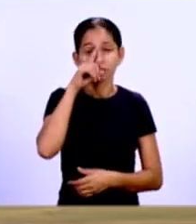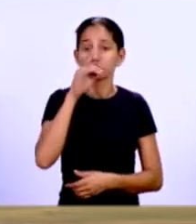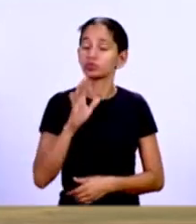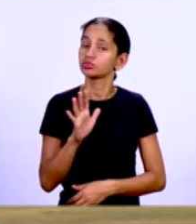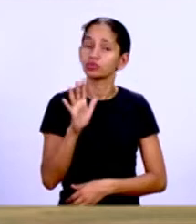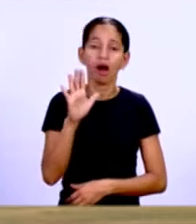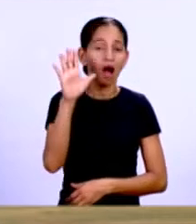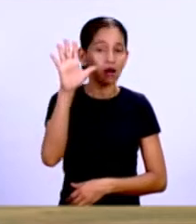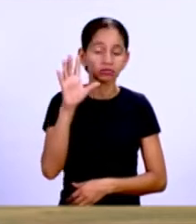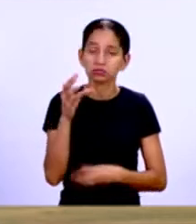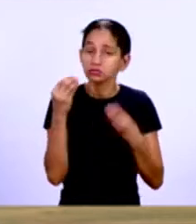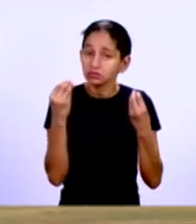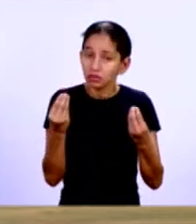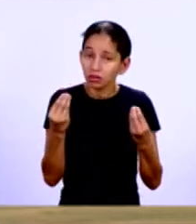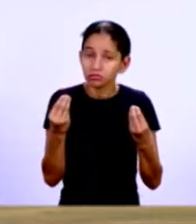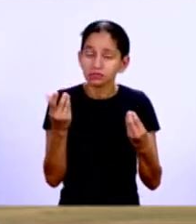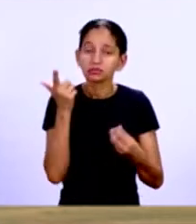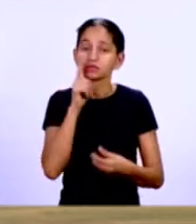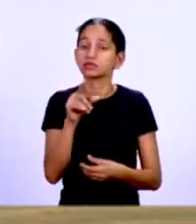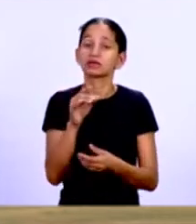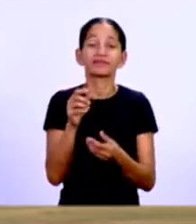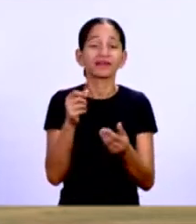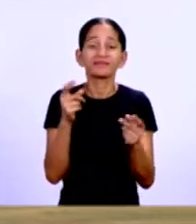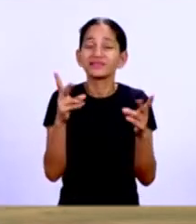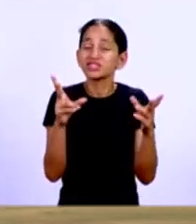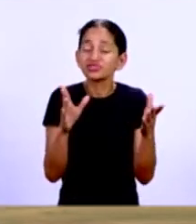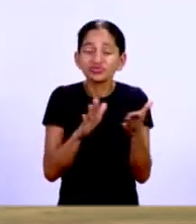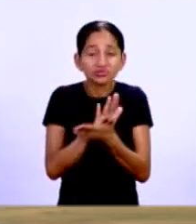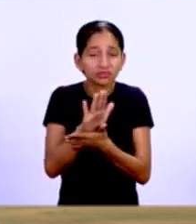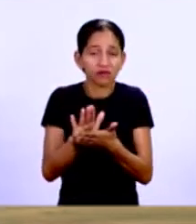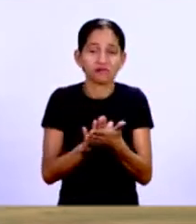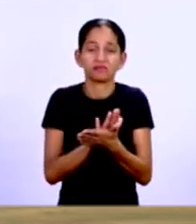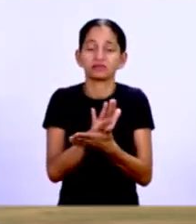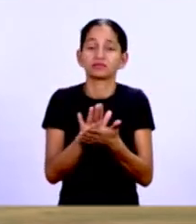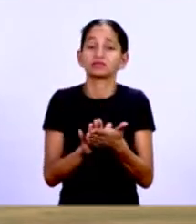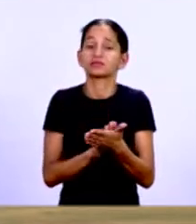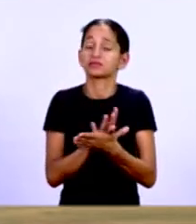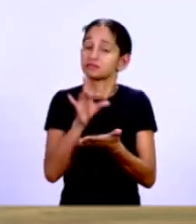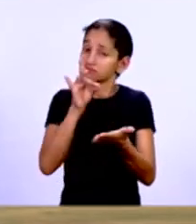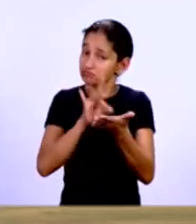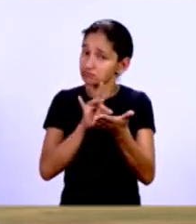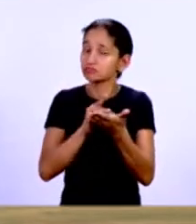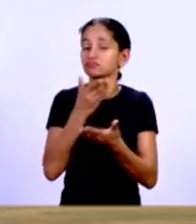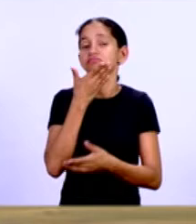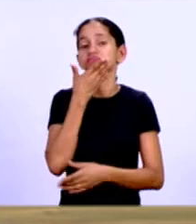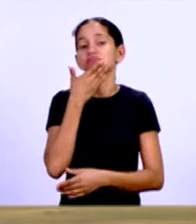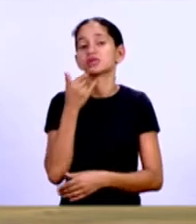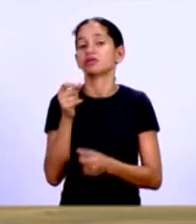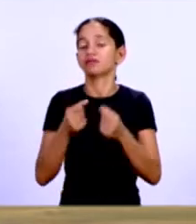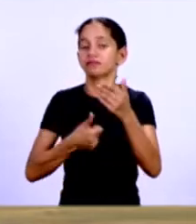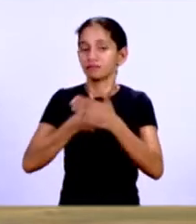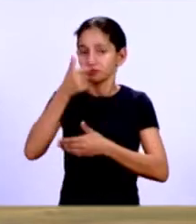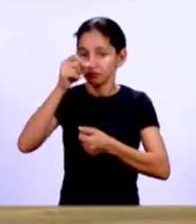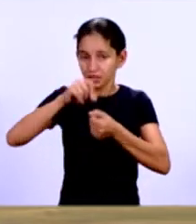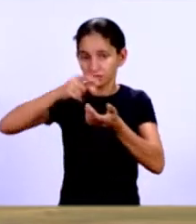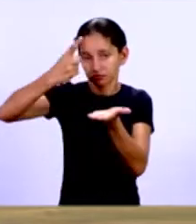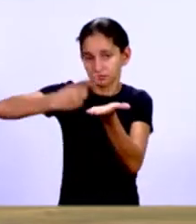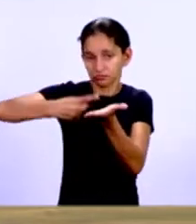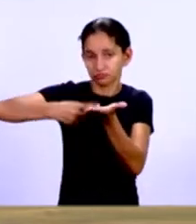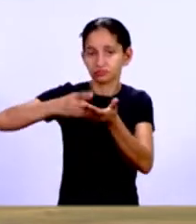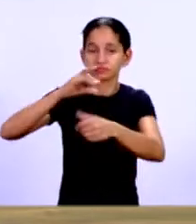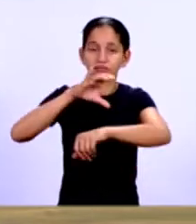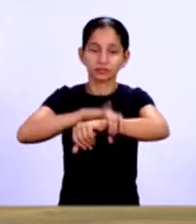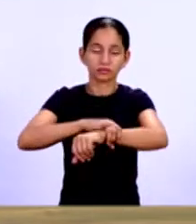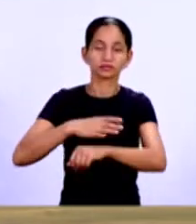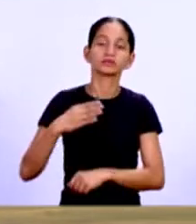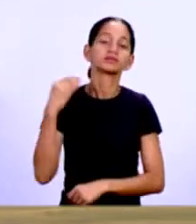para ele, o impacto desse risco vai ser muito grande. Então, realmente compensa que ele se previna, faça esse seguro,